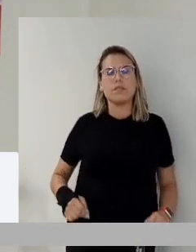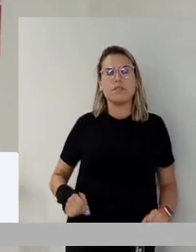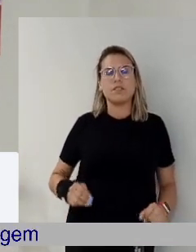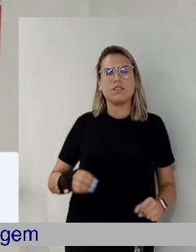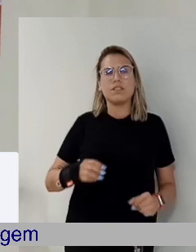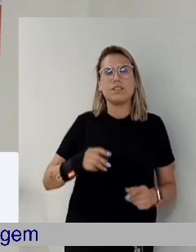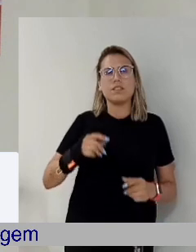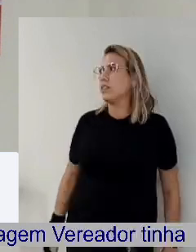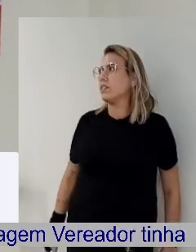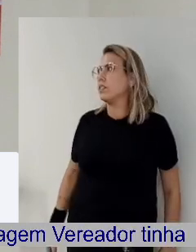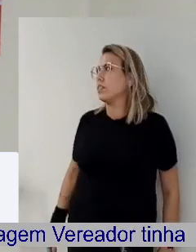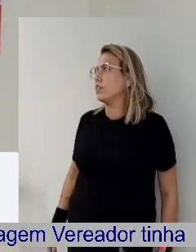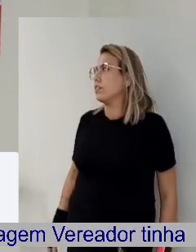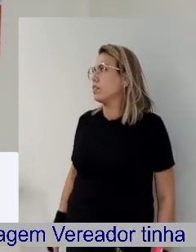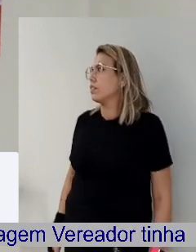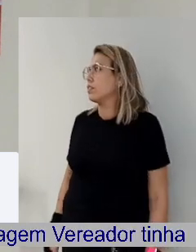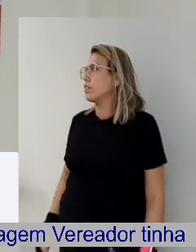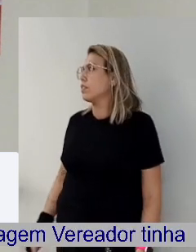Vereador